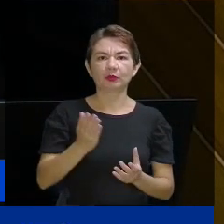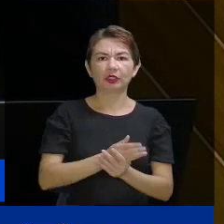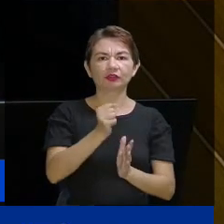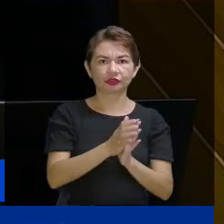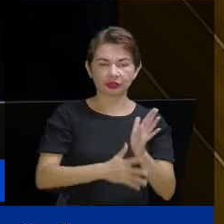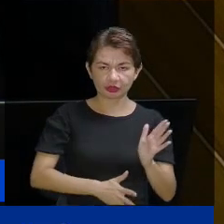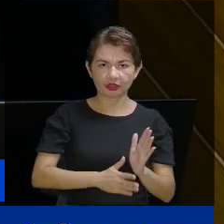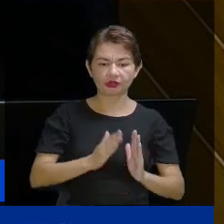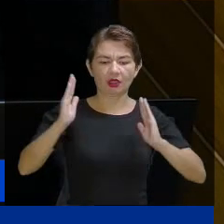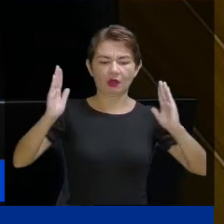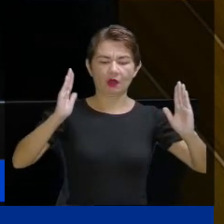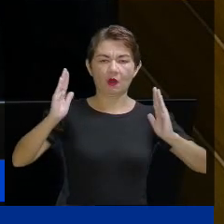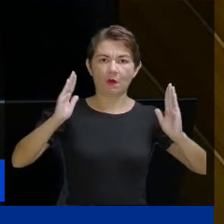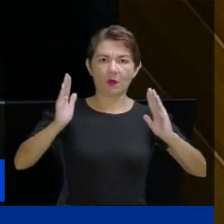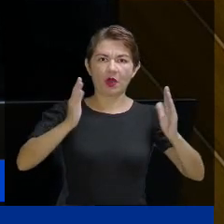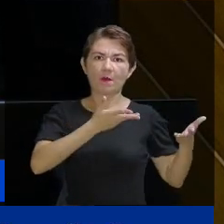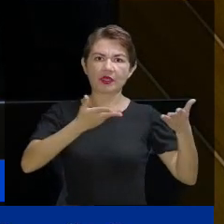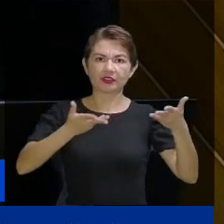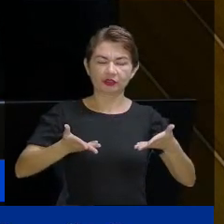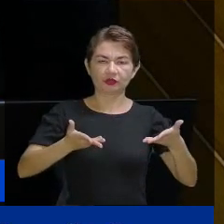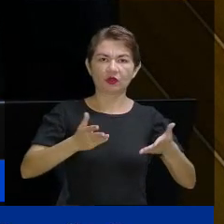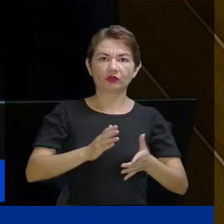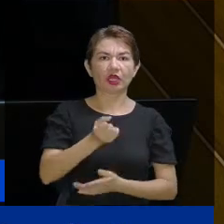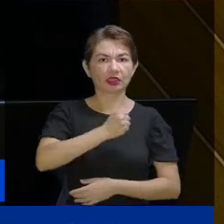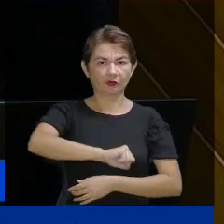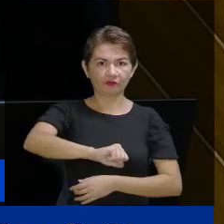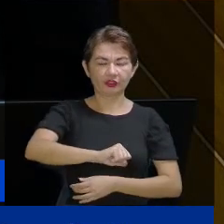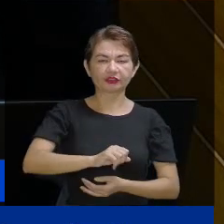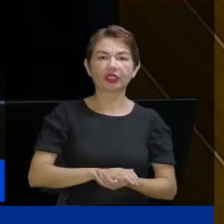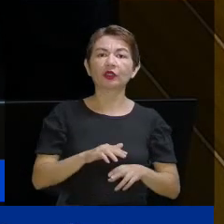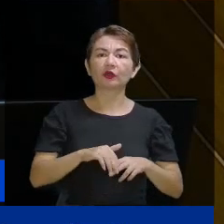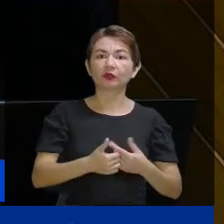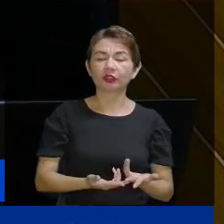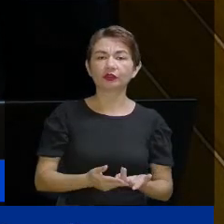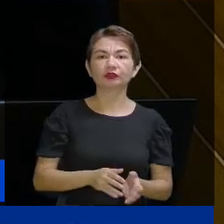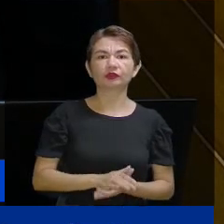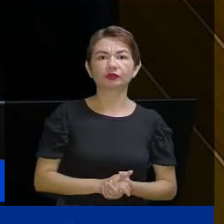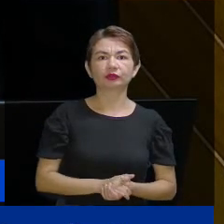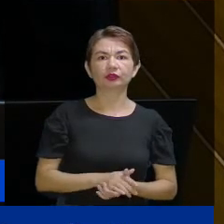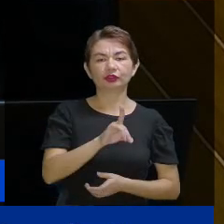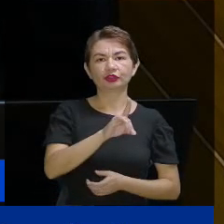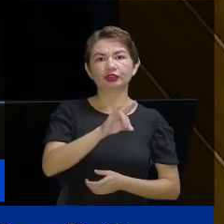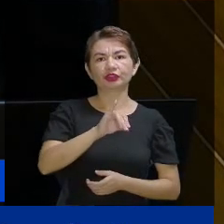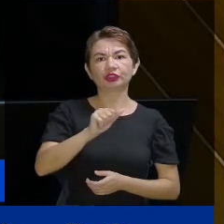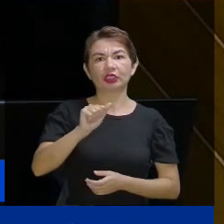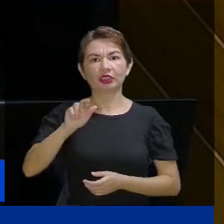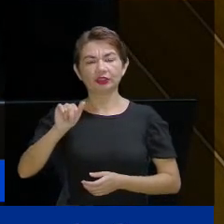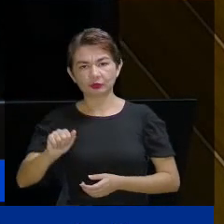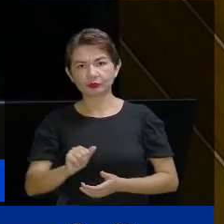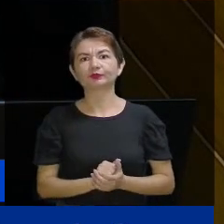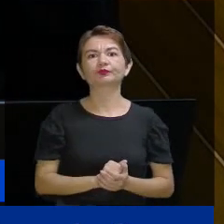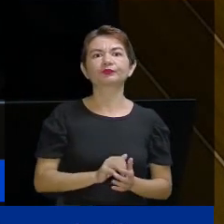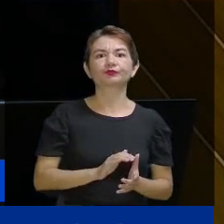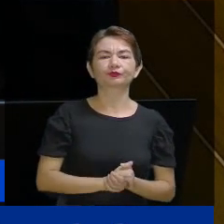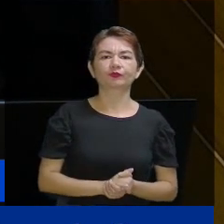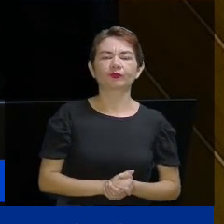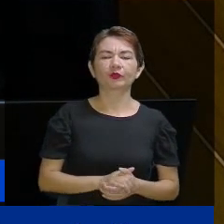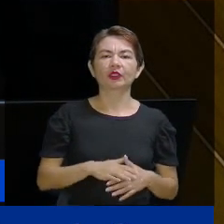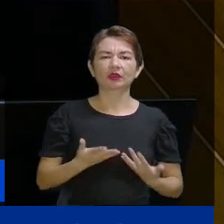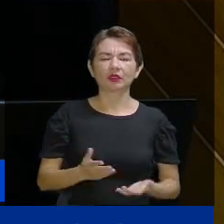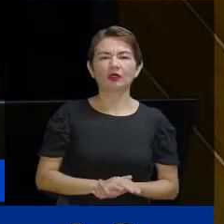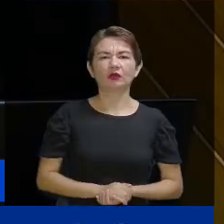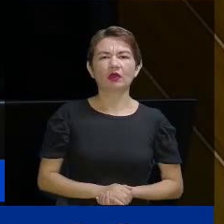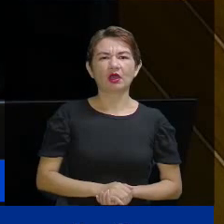foram apresentados no prazo, uma vez que o acordo foi publicado em Diário Eletrônico dia 3, e a Lei